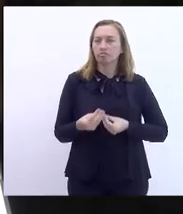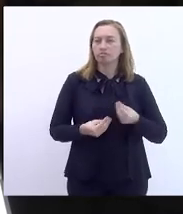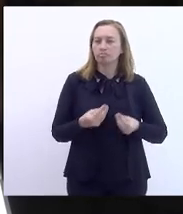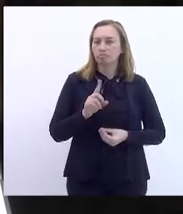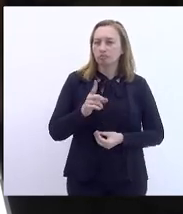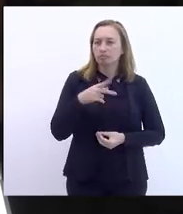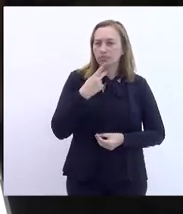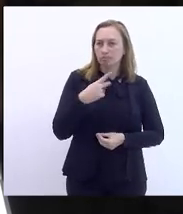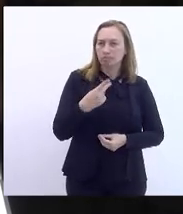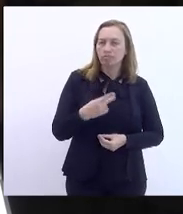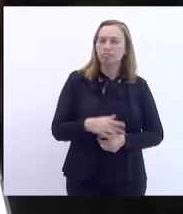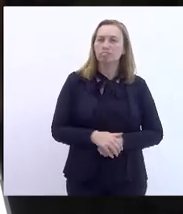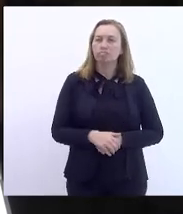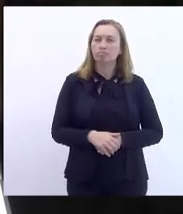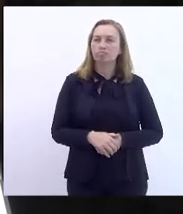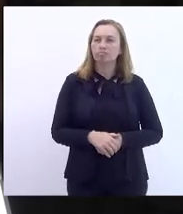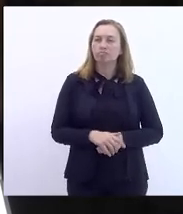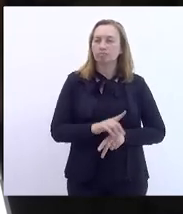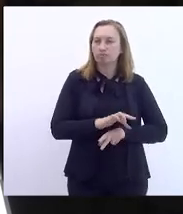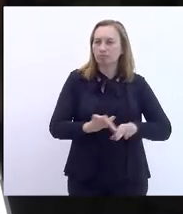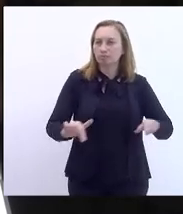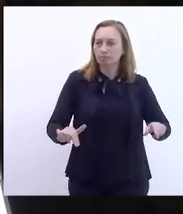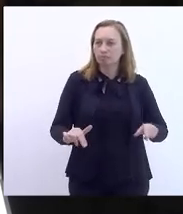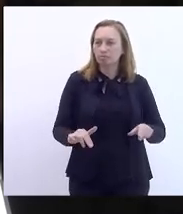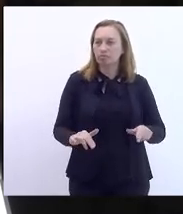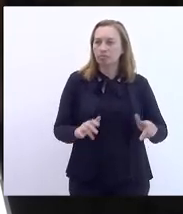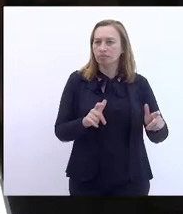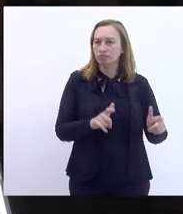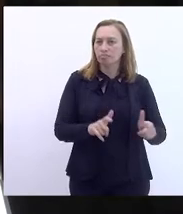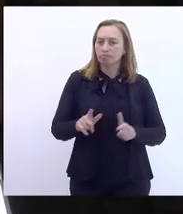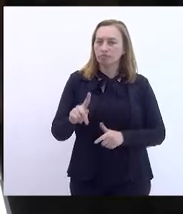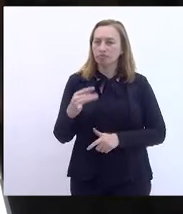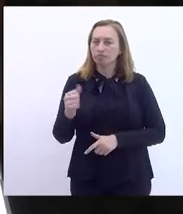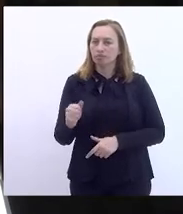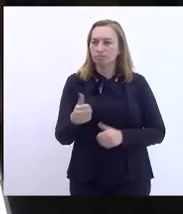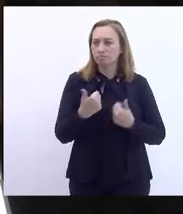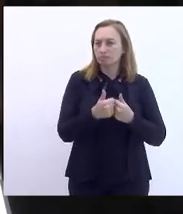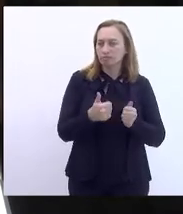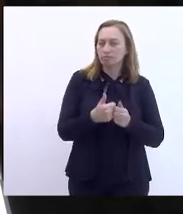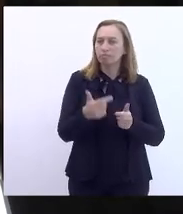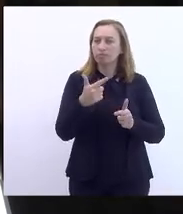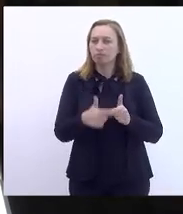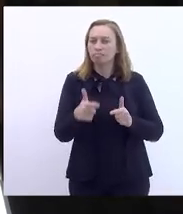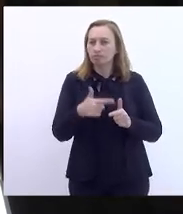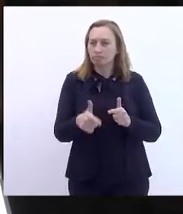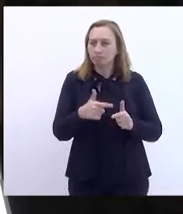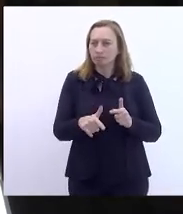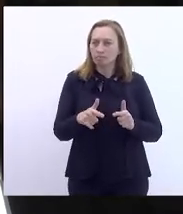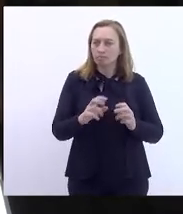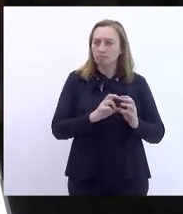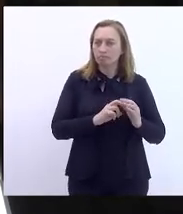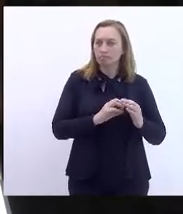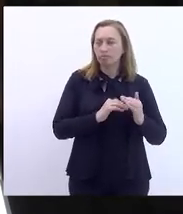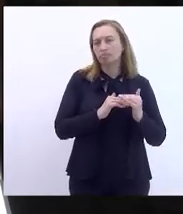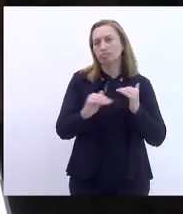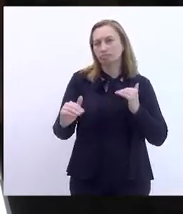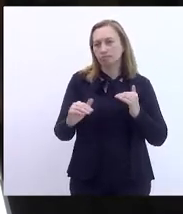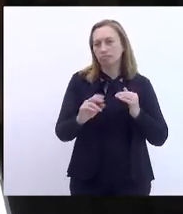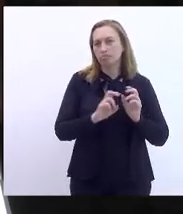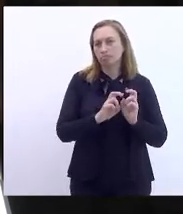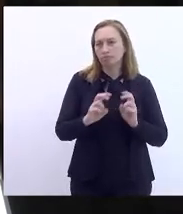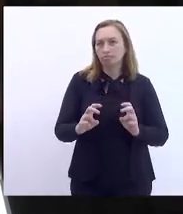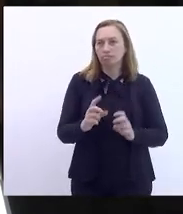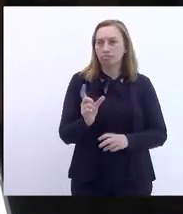A a eliminação de diversas linhas de ônibus né os problemas crônicos da SuperVia os